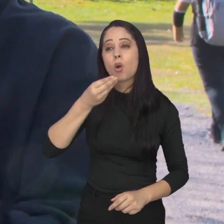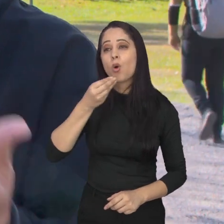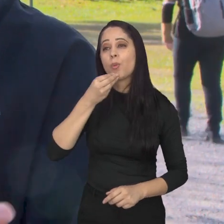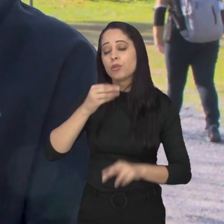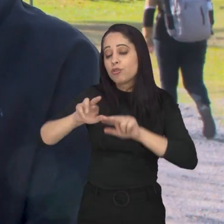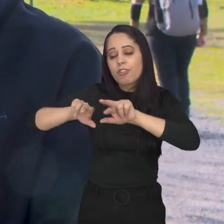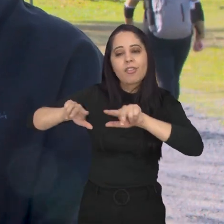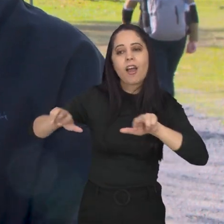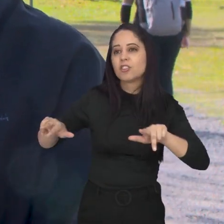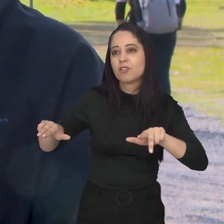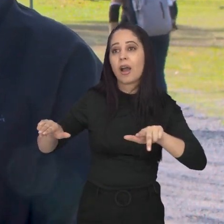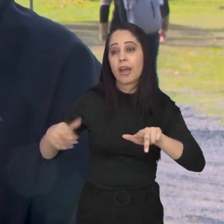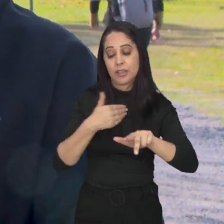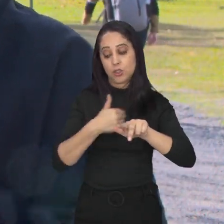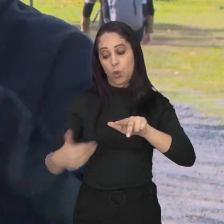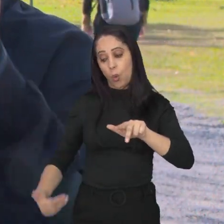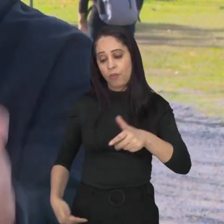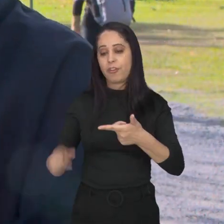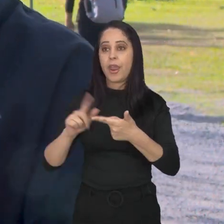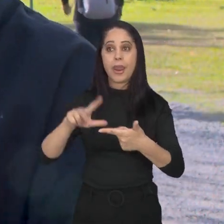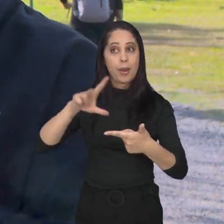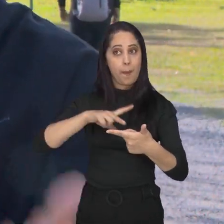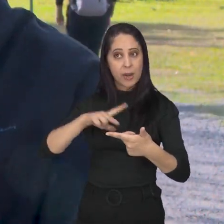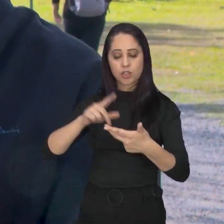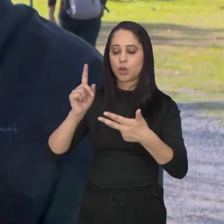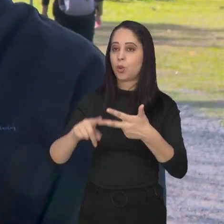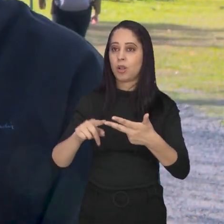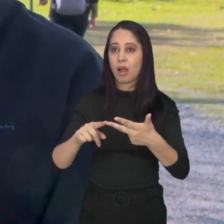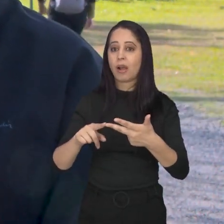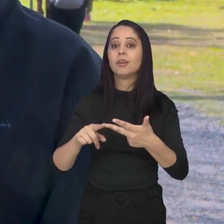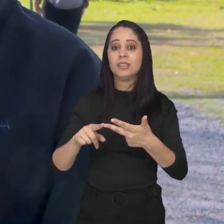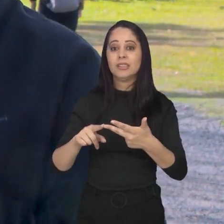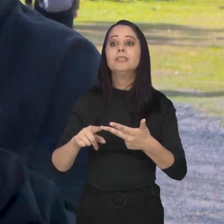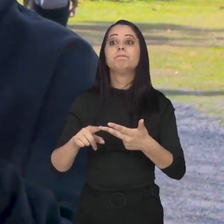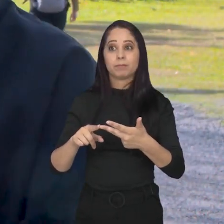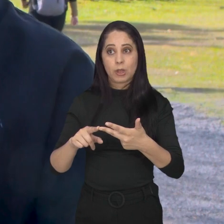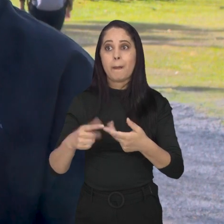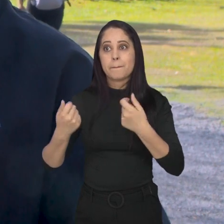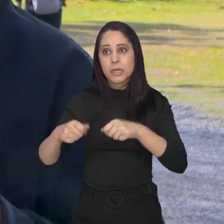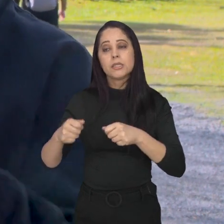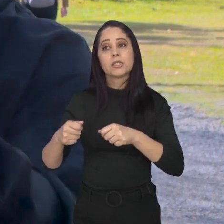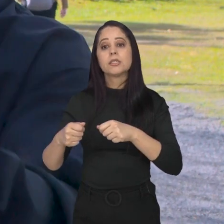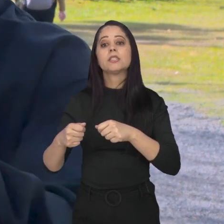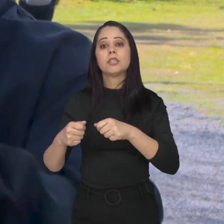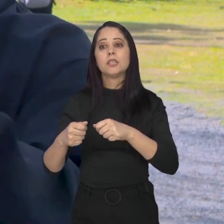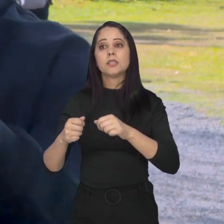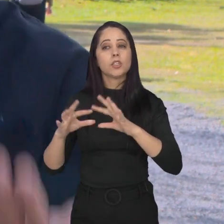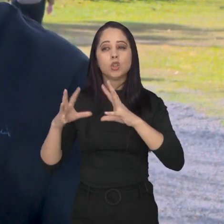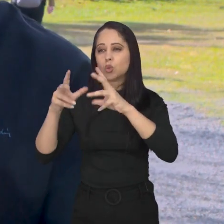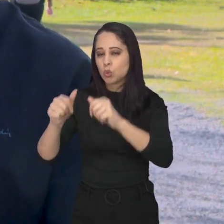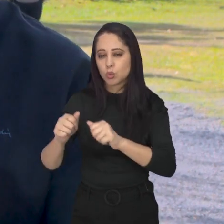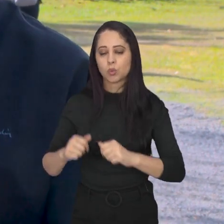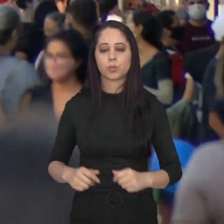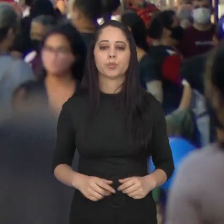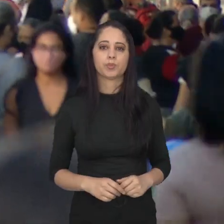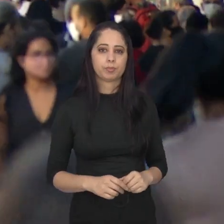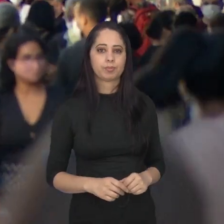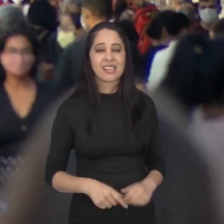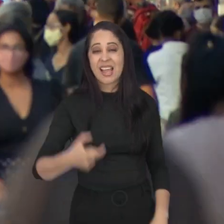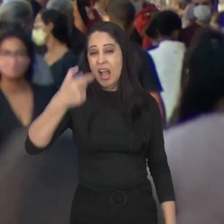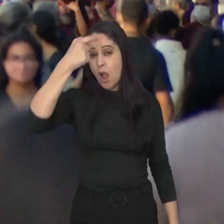tem reforçado as políticas públicas e a legislação ambiental fundamentais para garantir uma gestão cuidadosa com